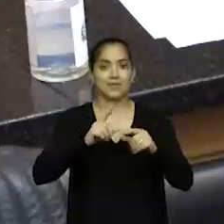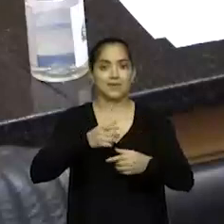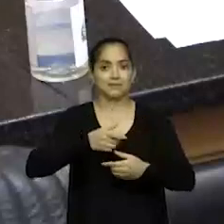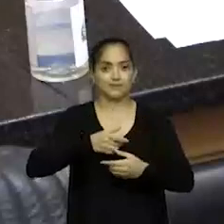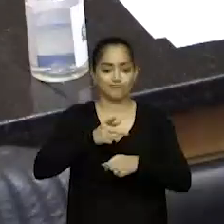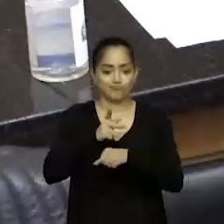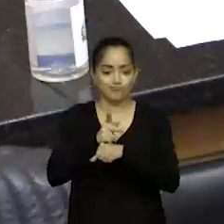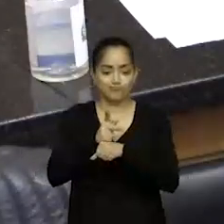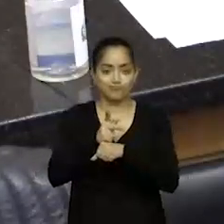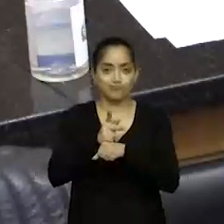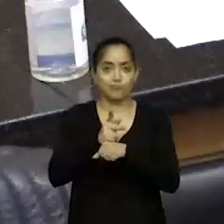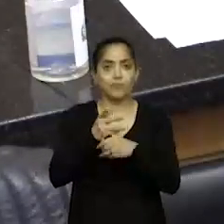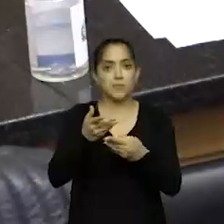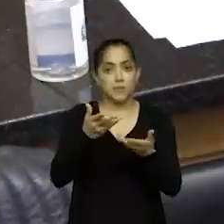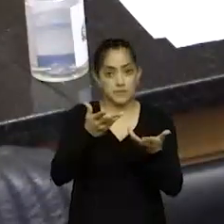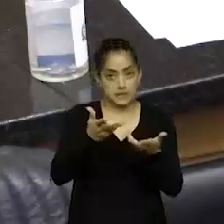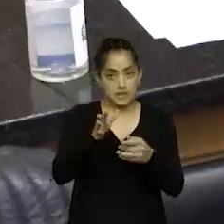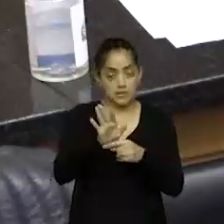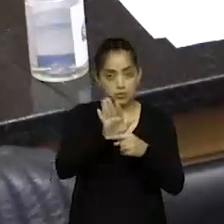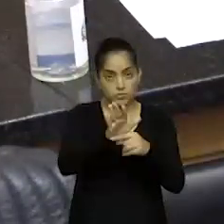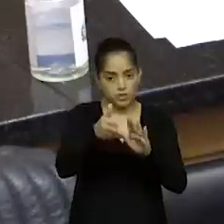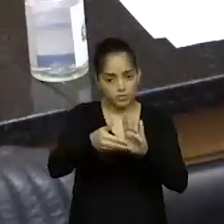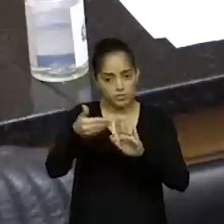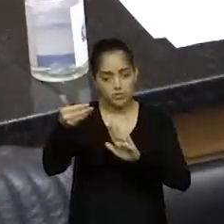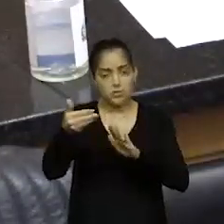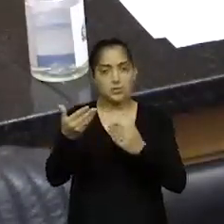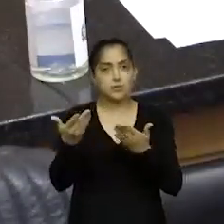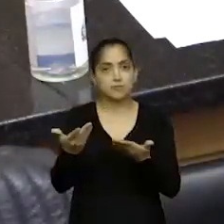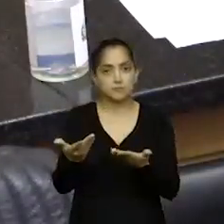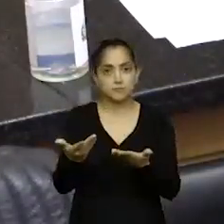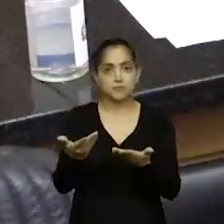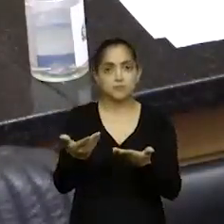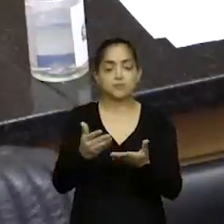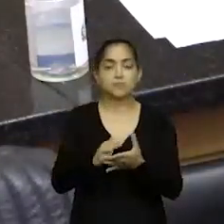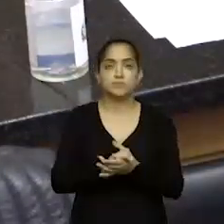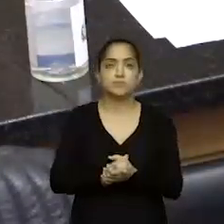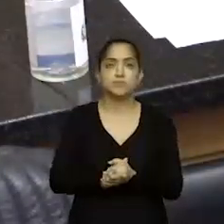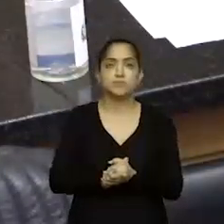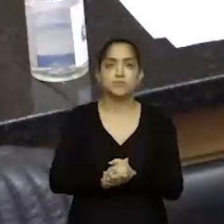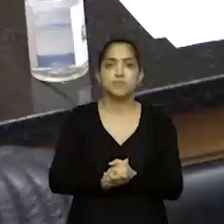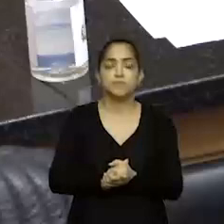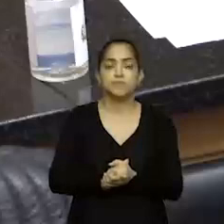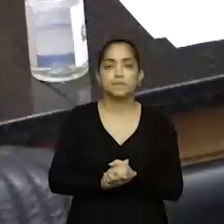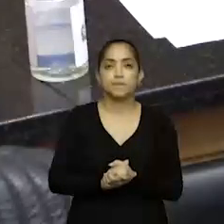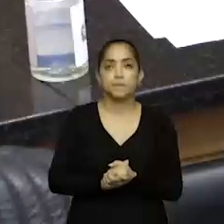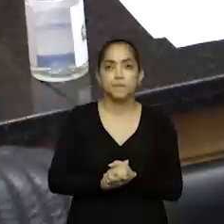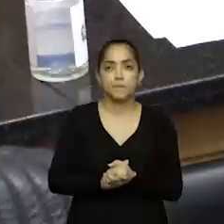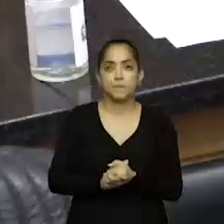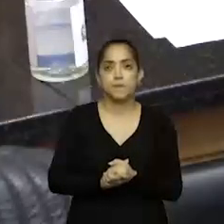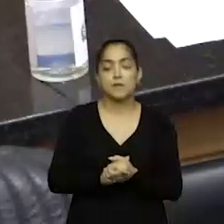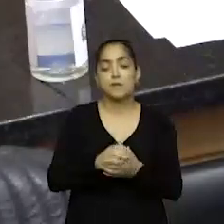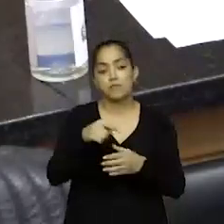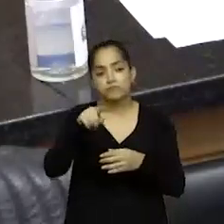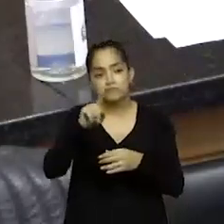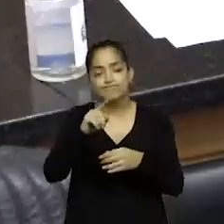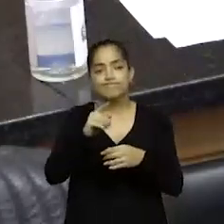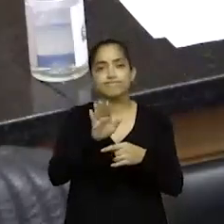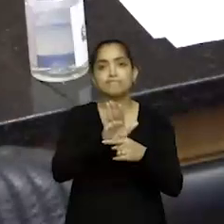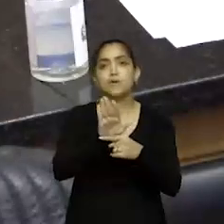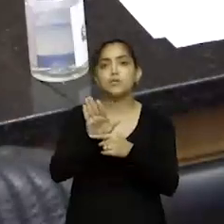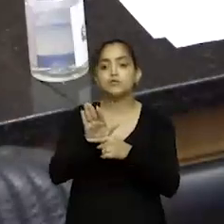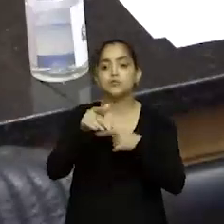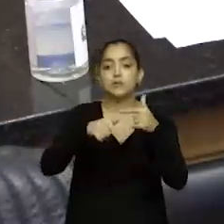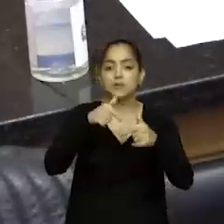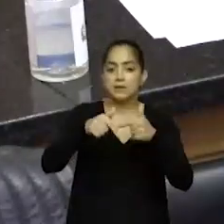aí. Então, quer ajudar? Tira esse copcast aí da polícia. Vai ajudar a polícia a